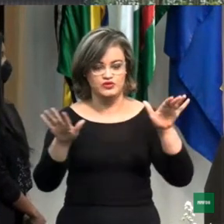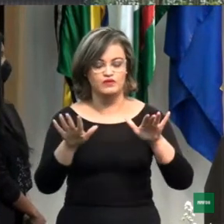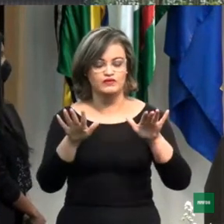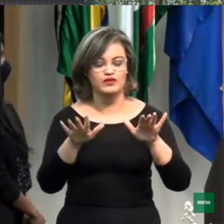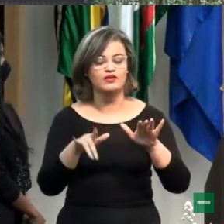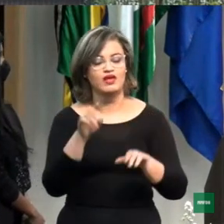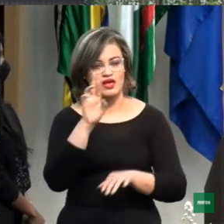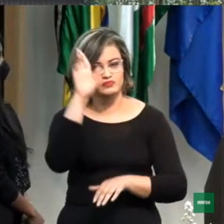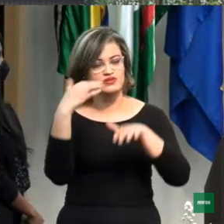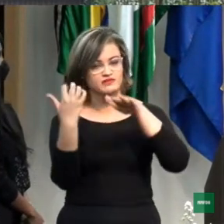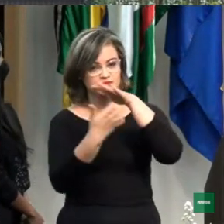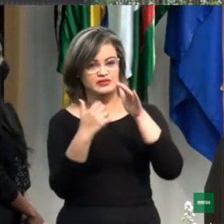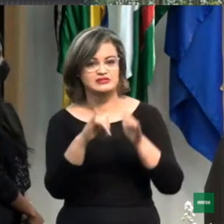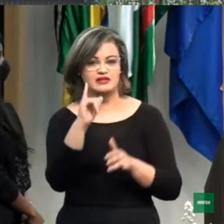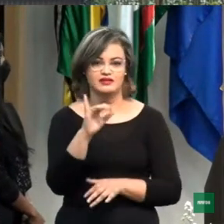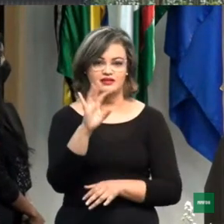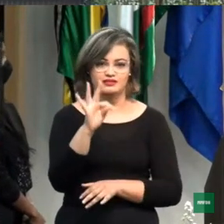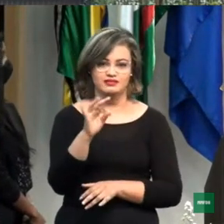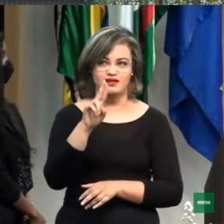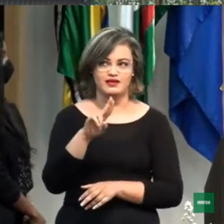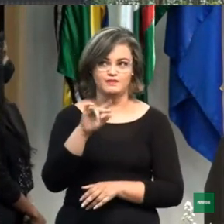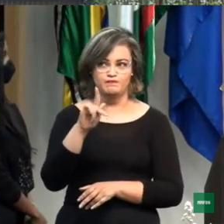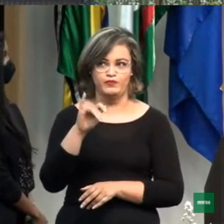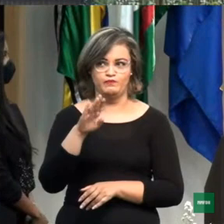Itaipu Binacional.